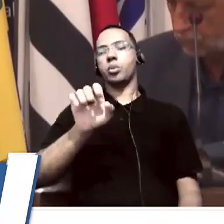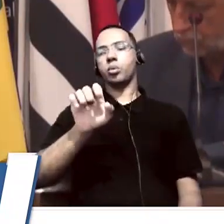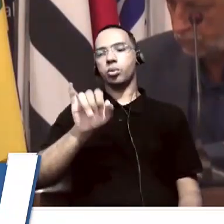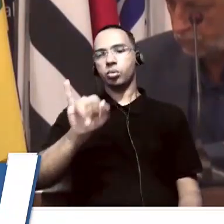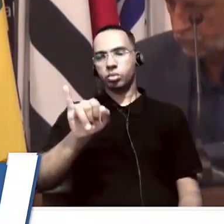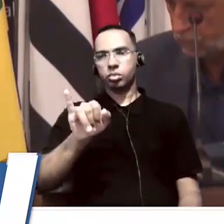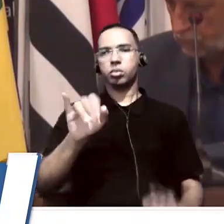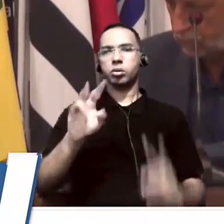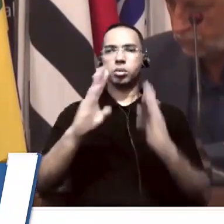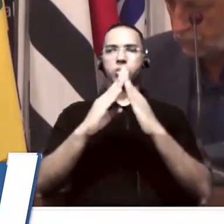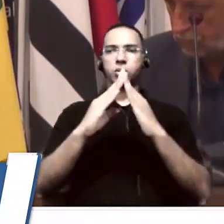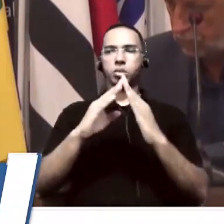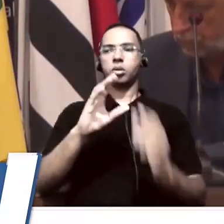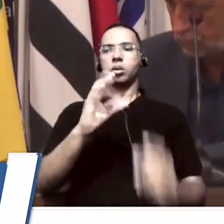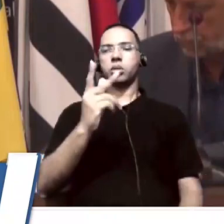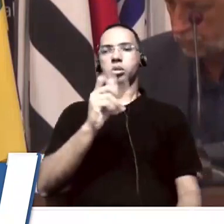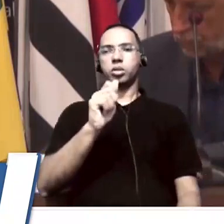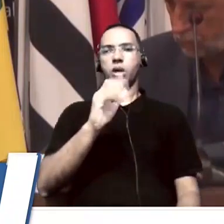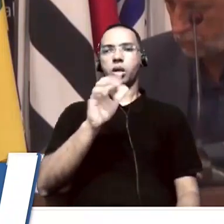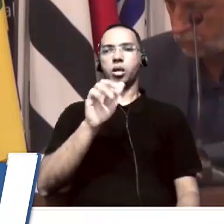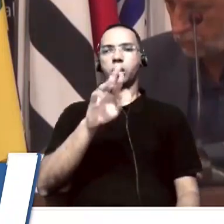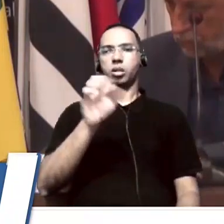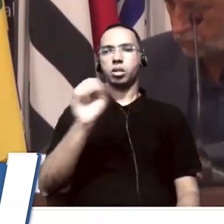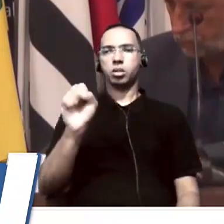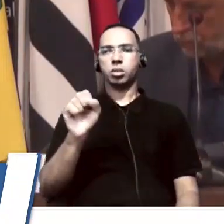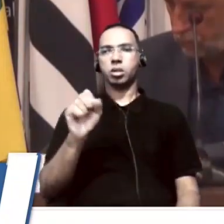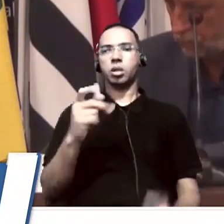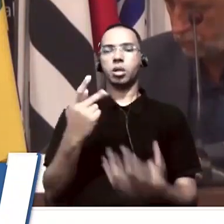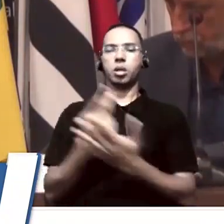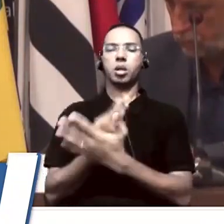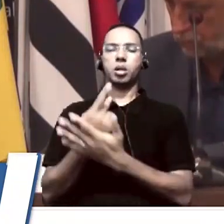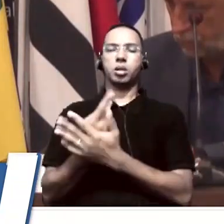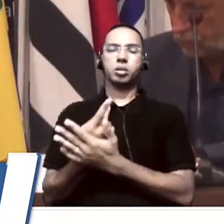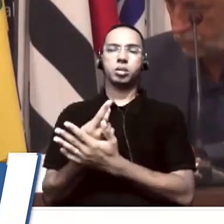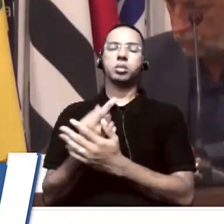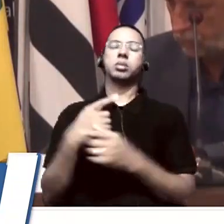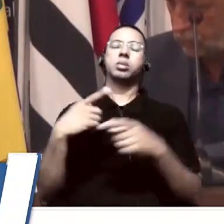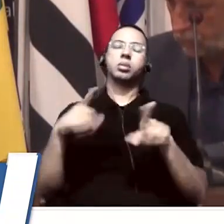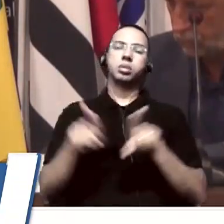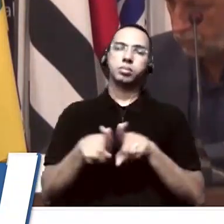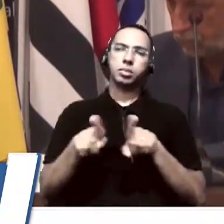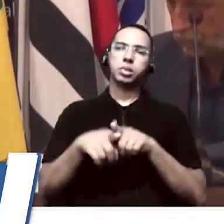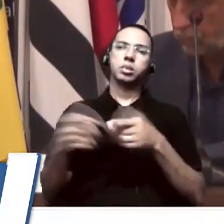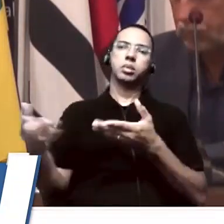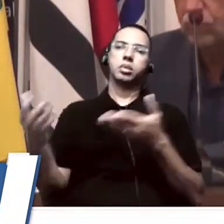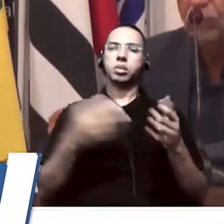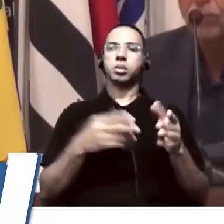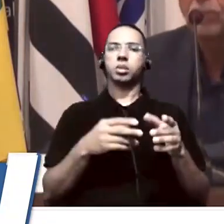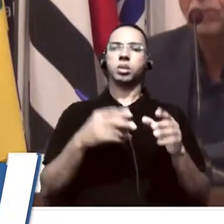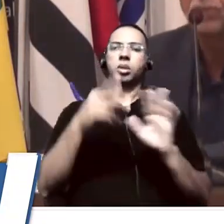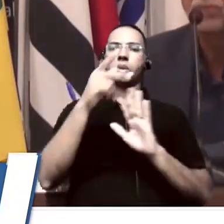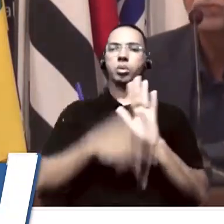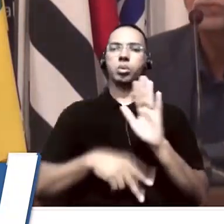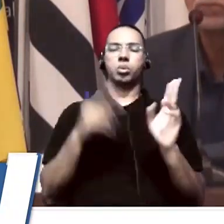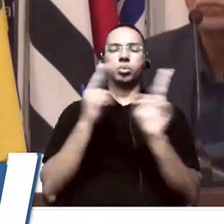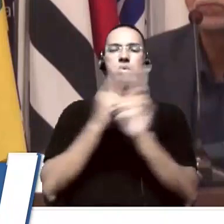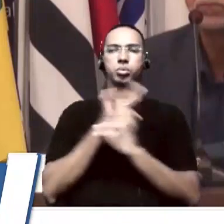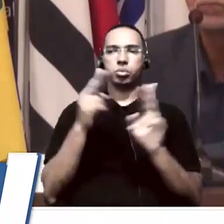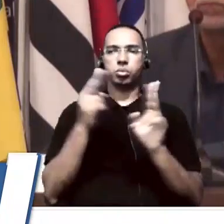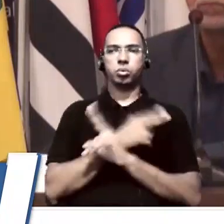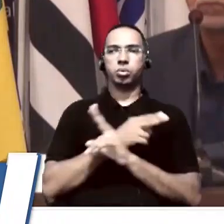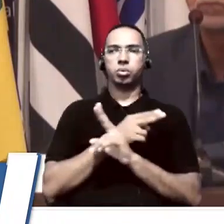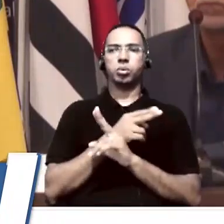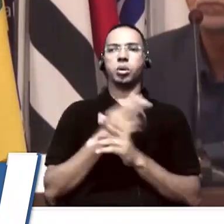que a gente sabe que na nossa cidade tem muitas chácaras regulares, e a gente também tem que trazer esse projeto o mais urgente possível para esses